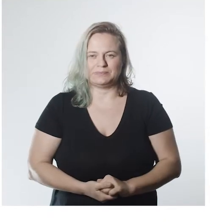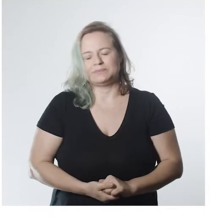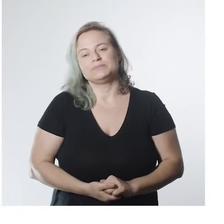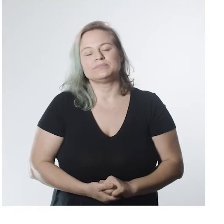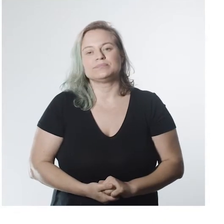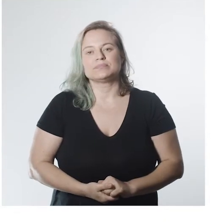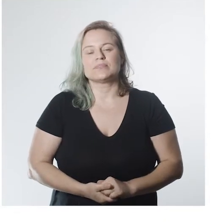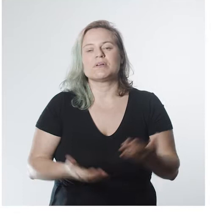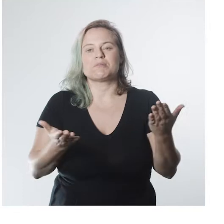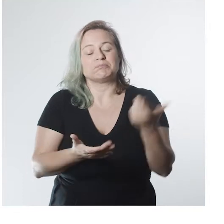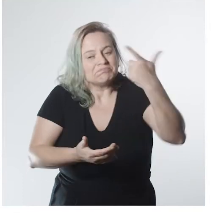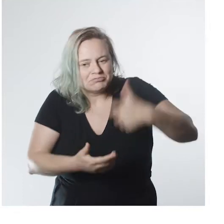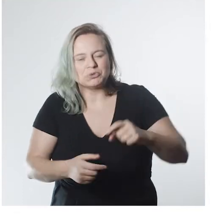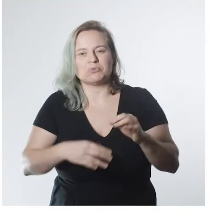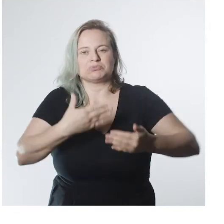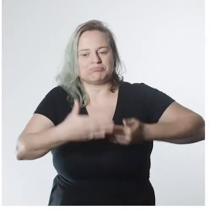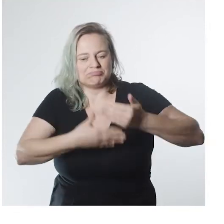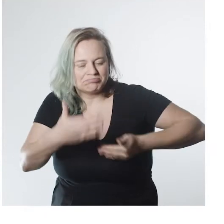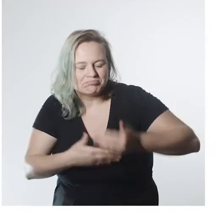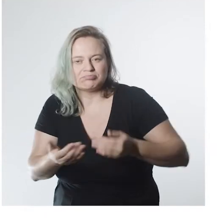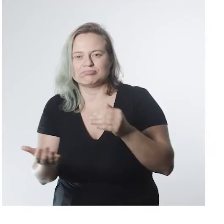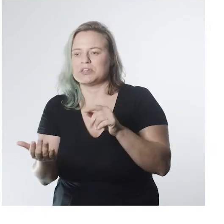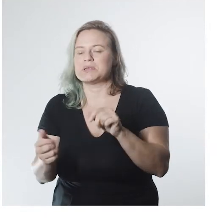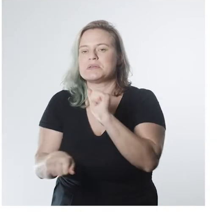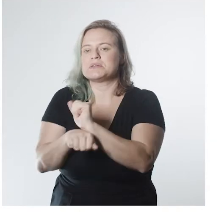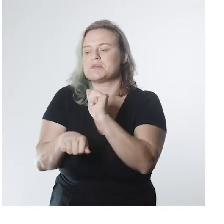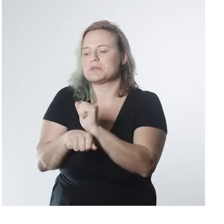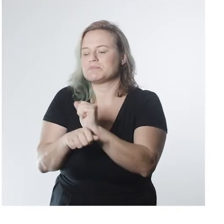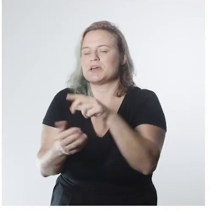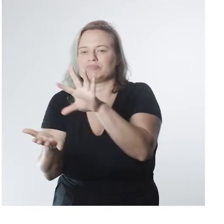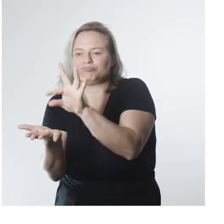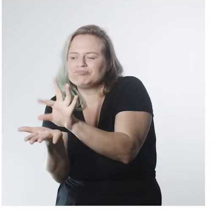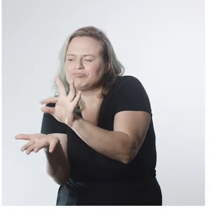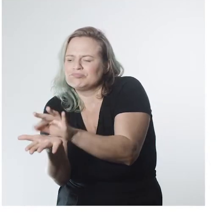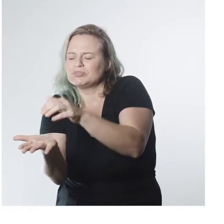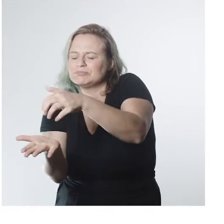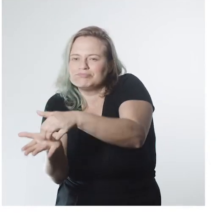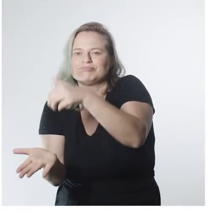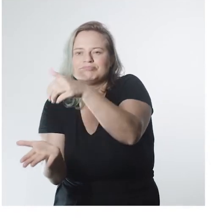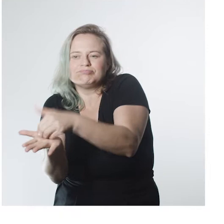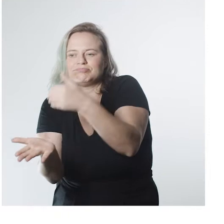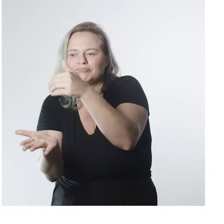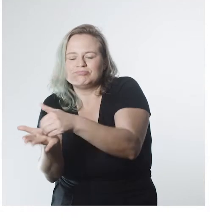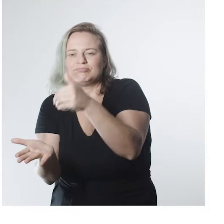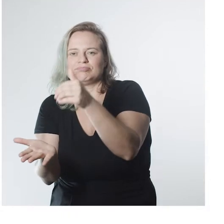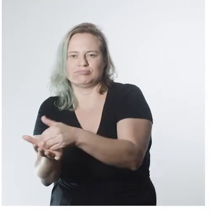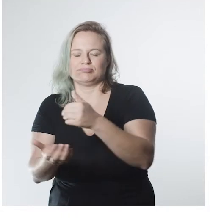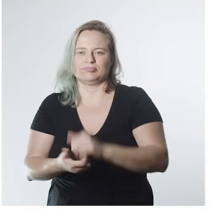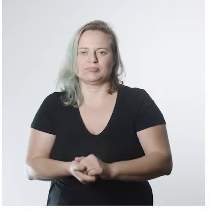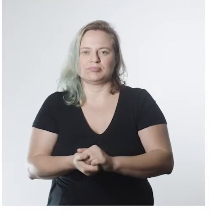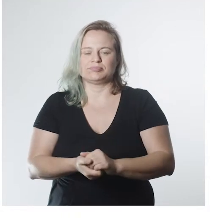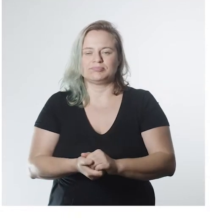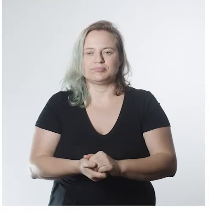Então, mesmo processo agora. Espera um pouquinho, quando começar a grudar, raspa todo o fundinho ali e começa a pingar água. Eu vou começar a